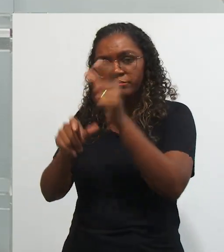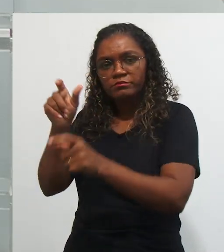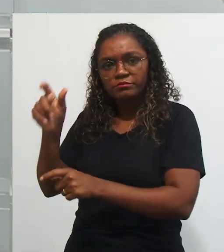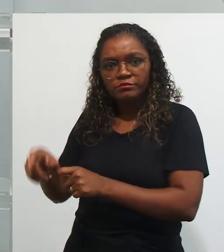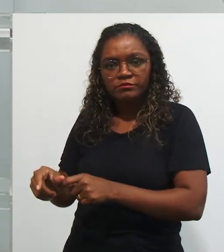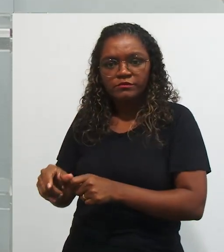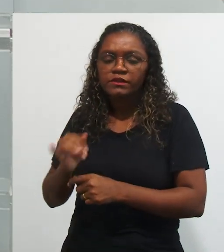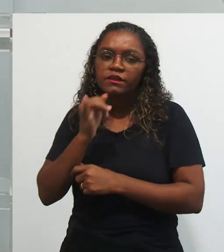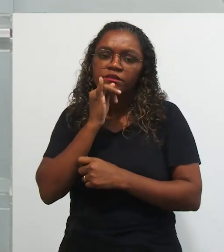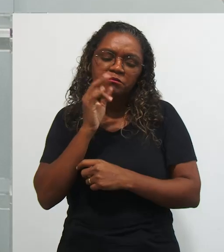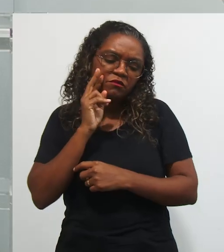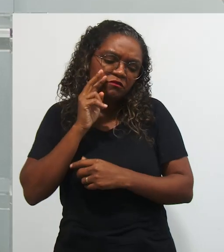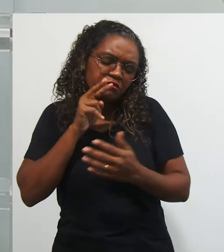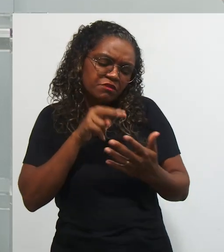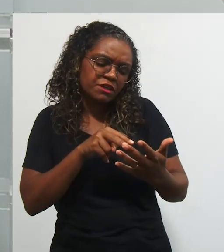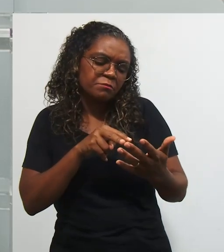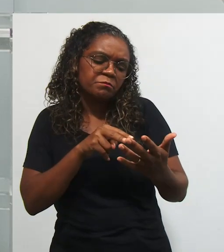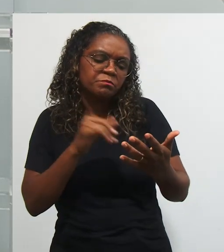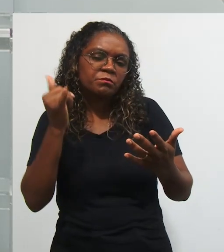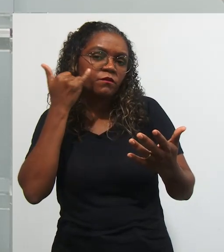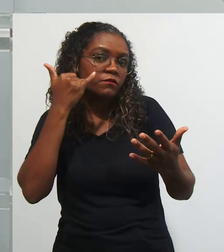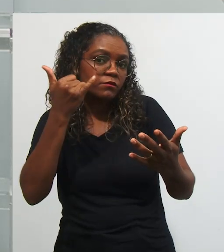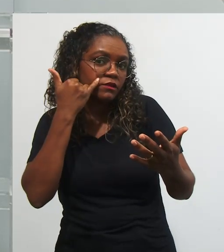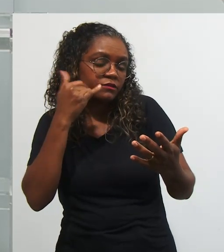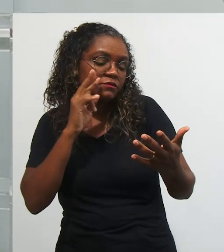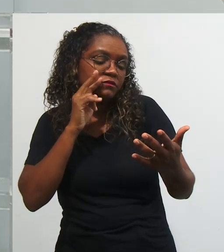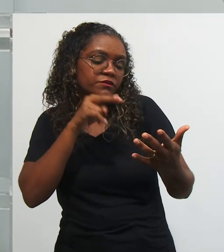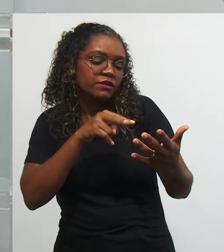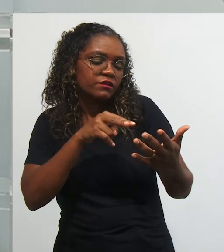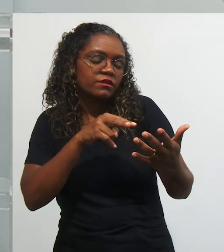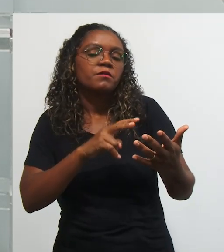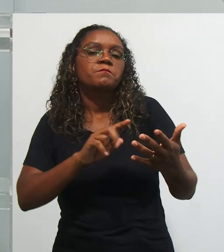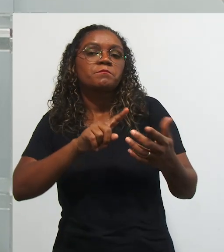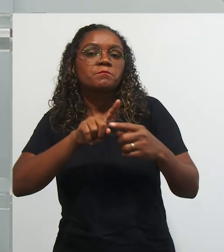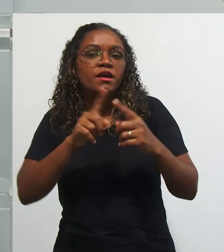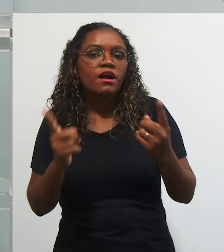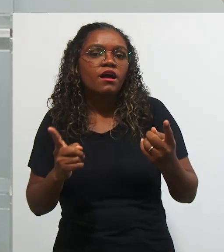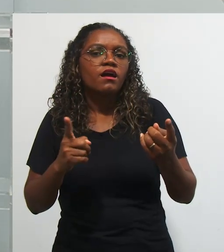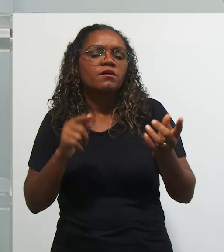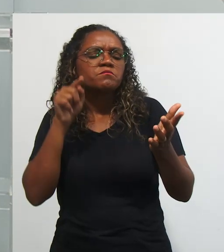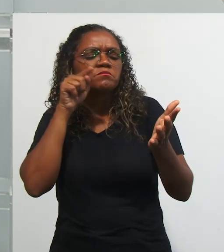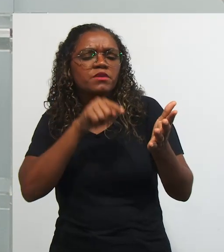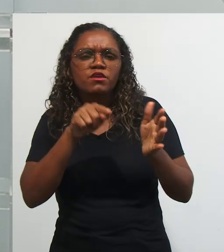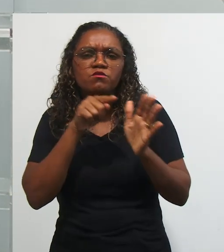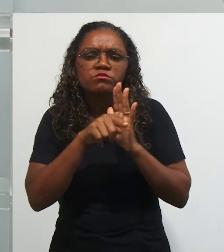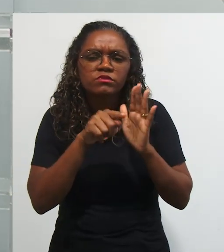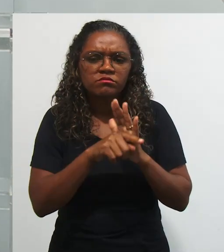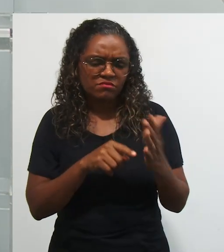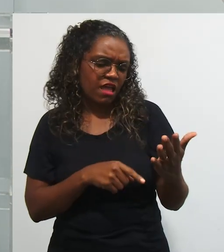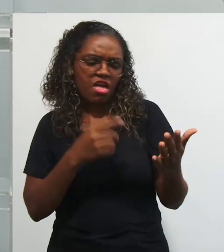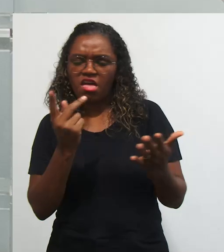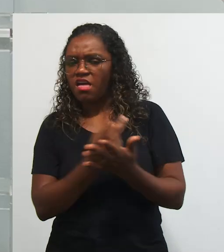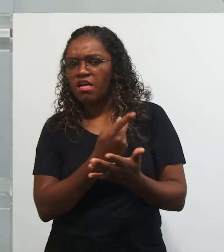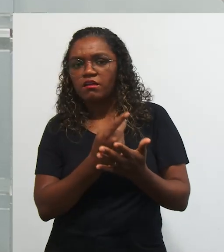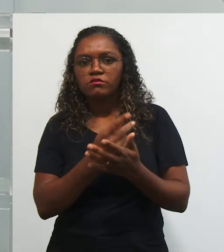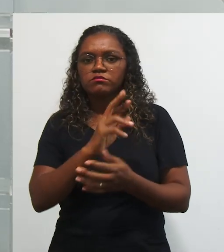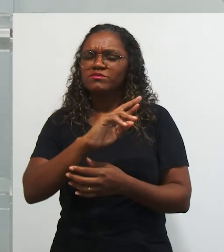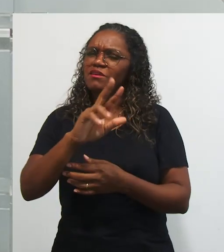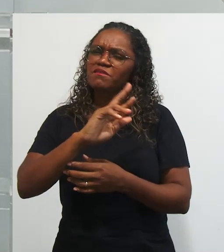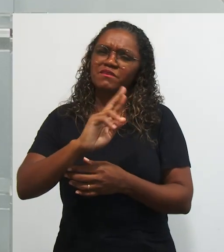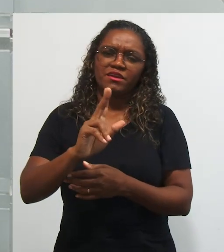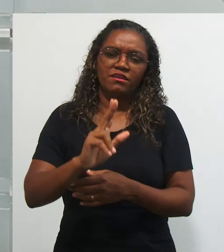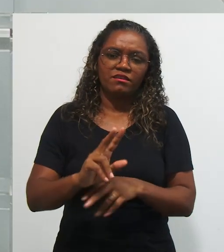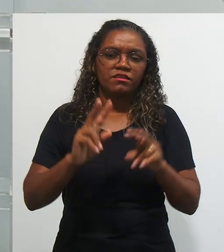dados, mas você se debruçar desses dados, criticar esses dados, não no sentido de falar assim, isso está errado. Não,